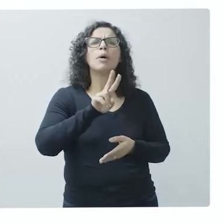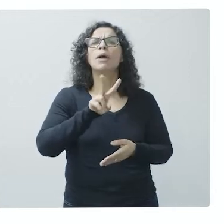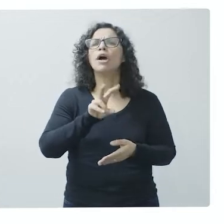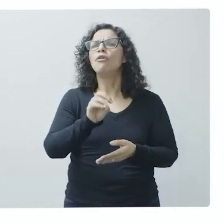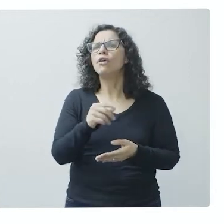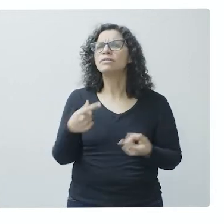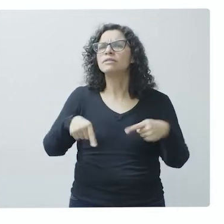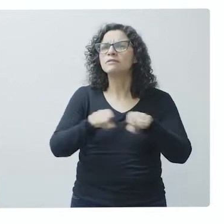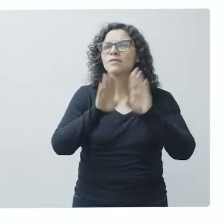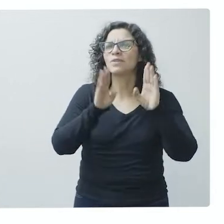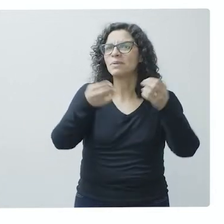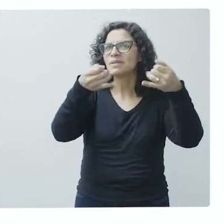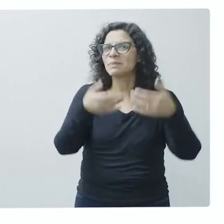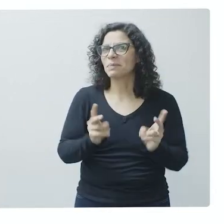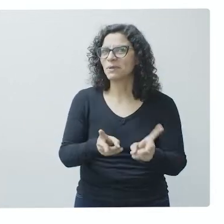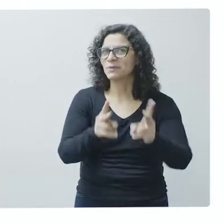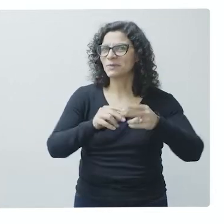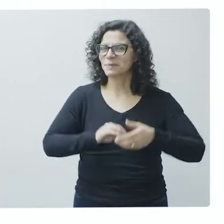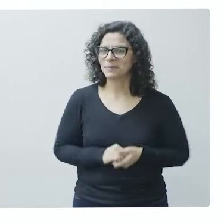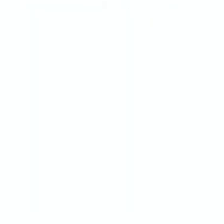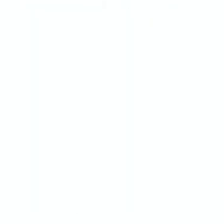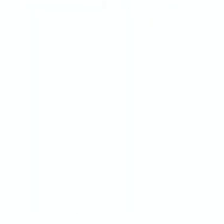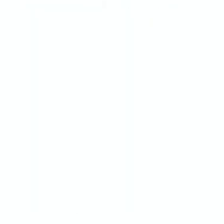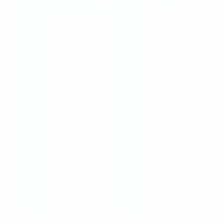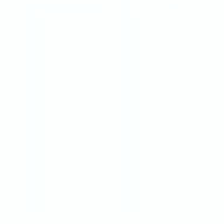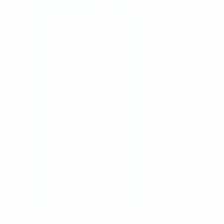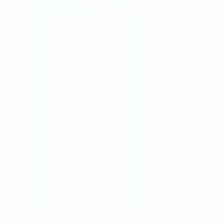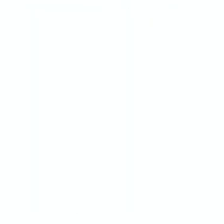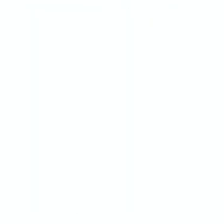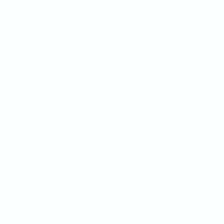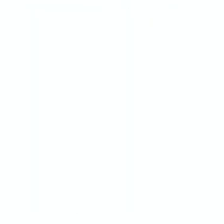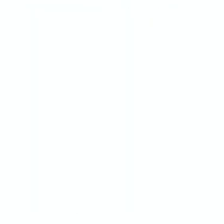tem, e eu já volto para a gente continuar.